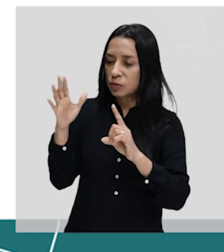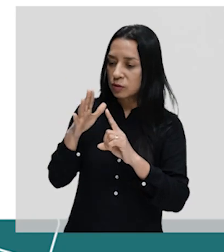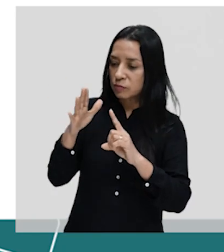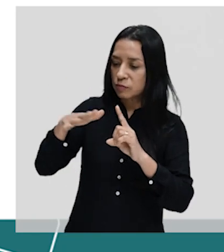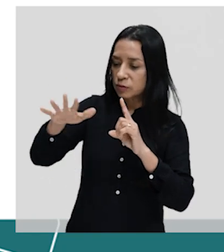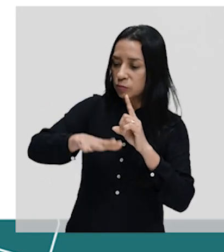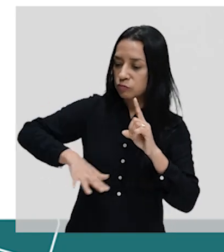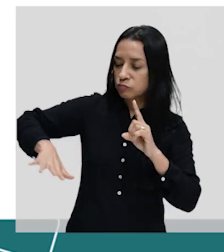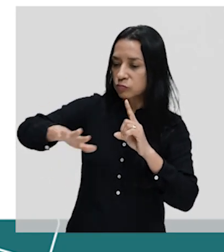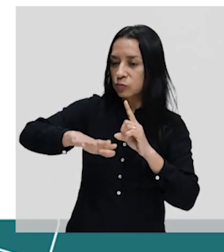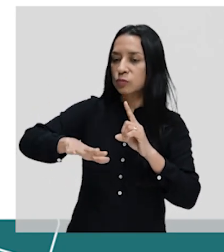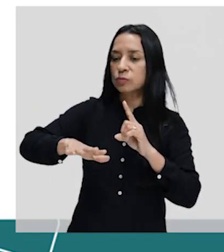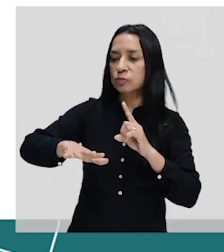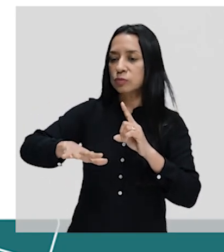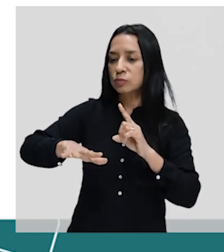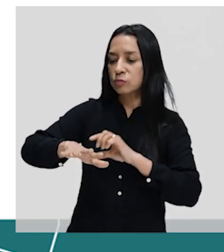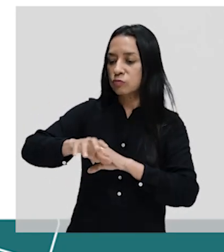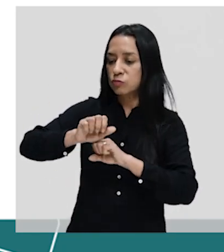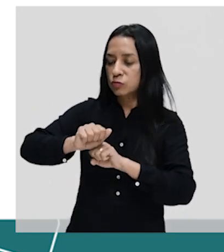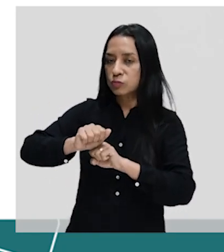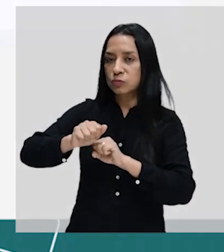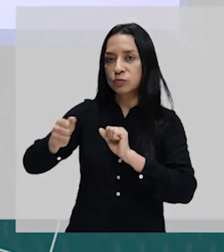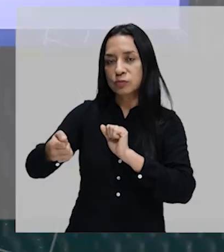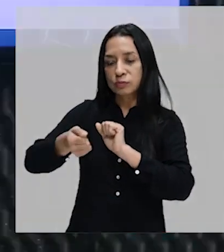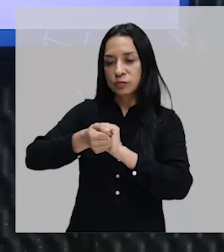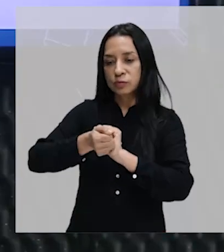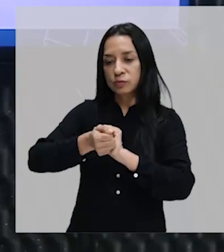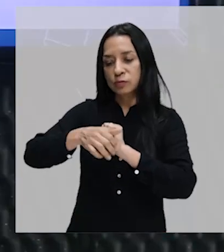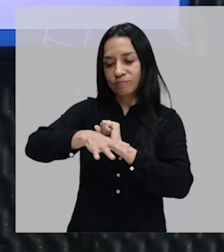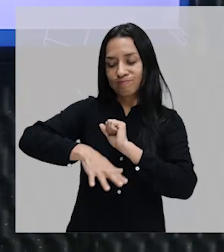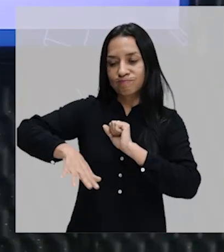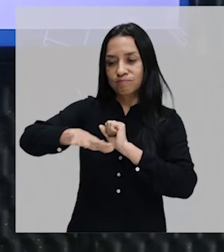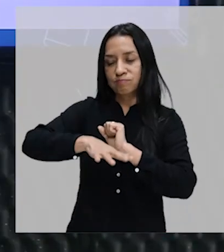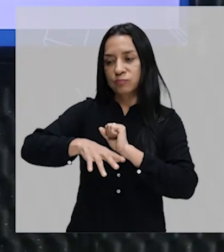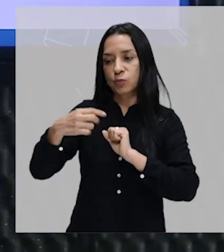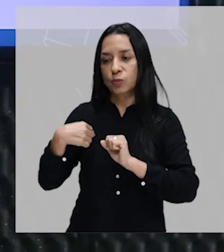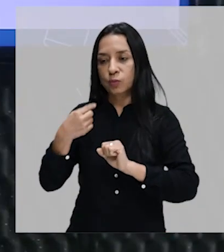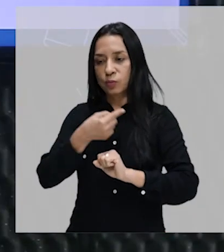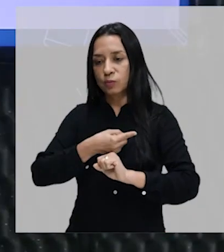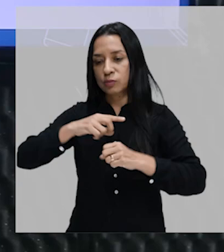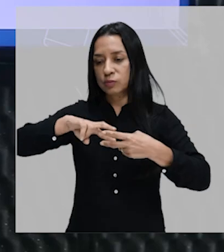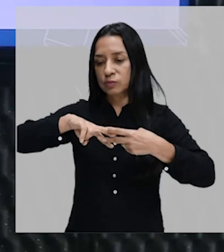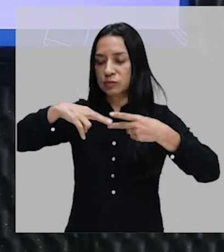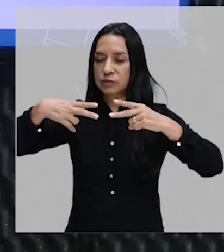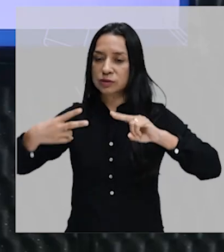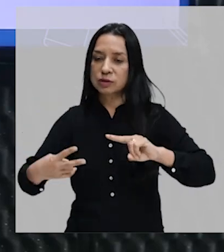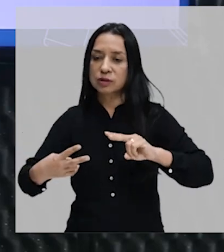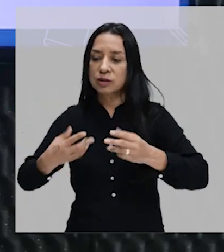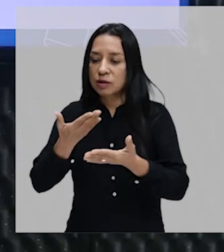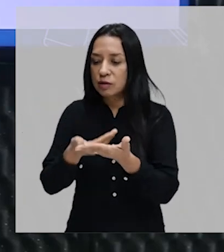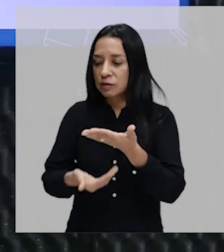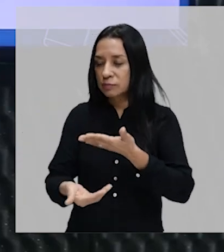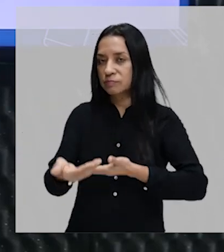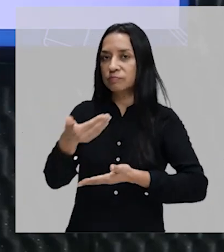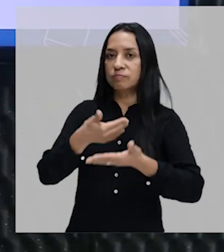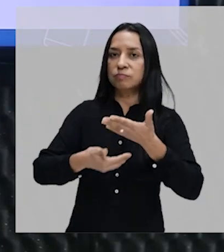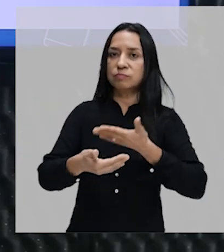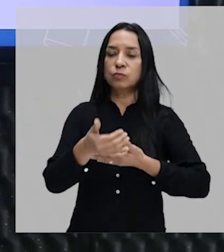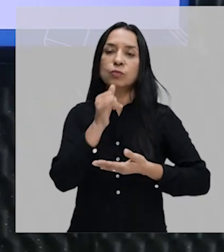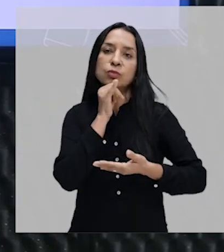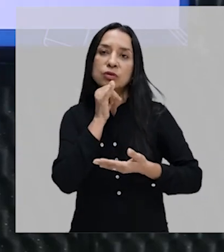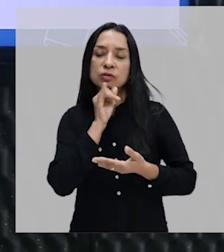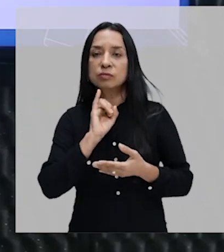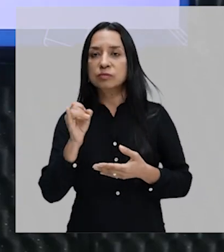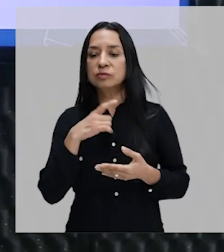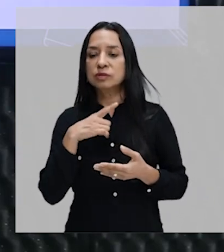Tá? Então, o nosso material genético, ele interage. Nós, por exemplo, se eu tenho